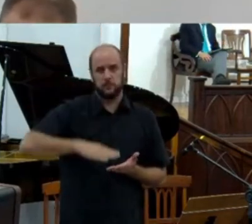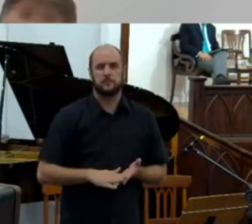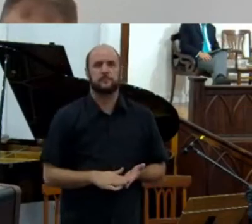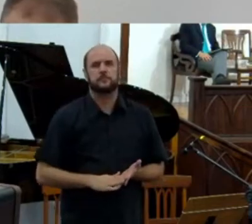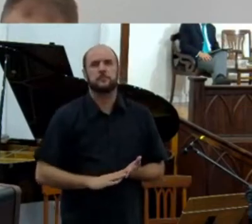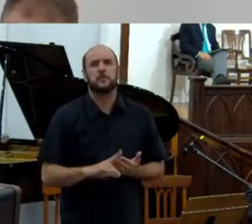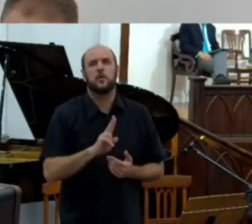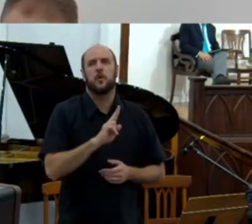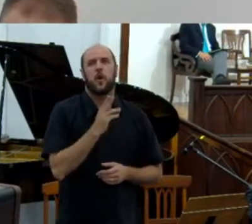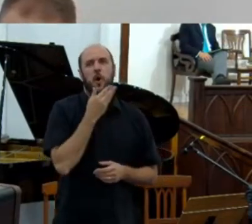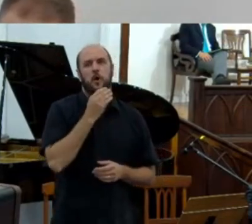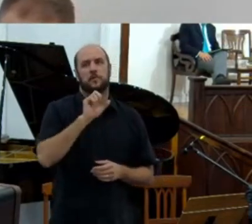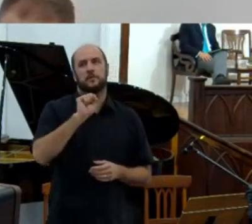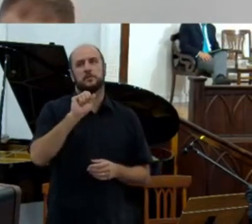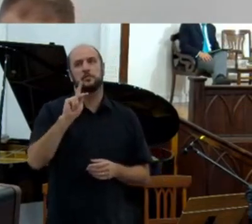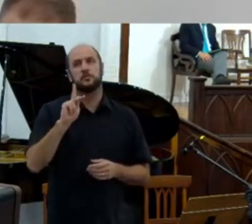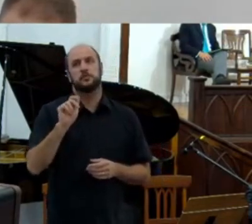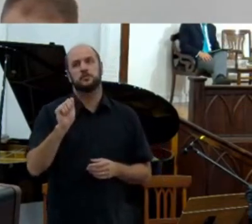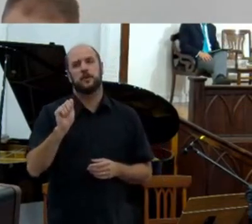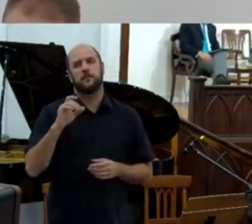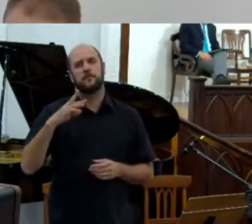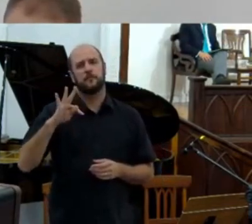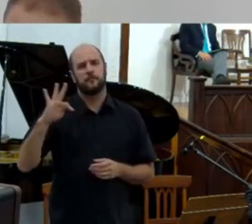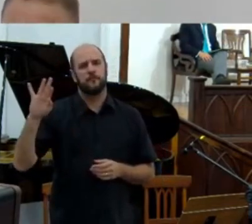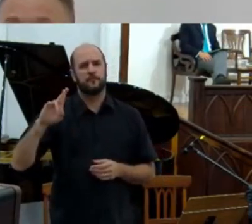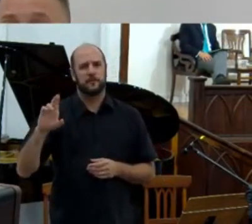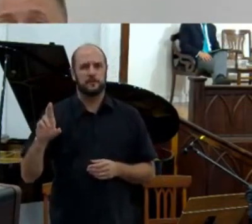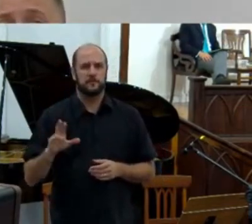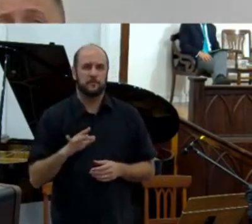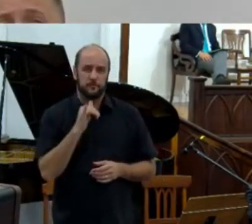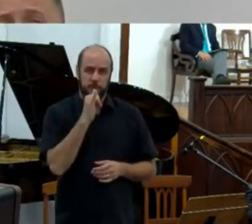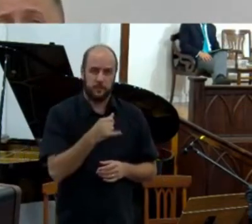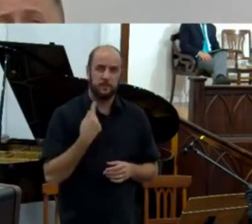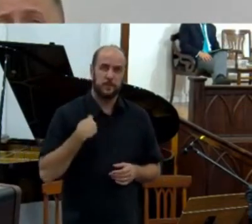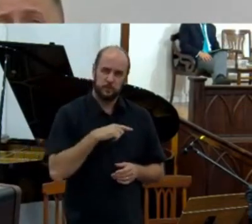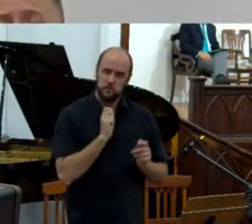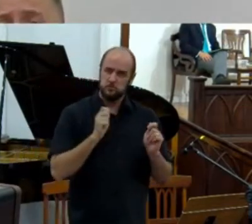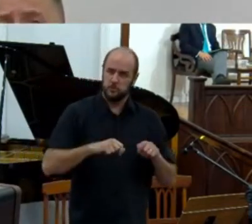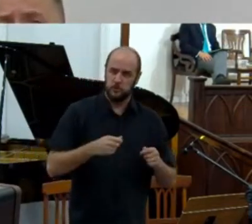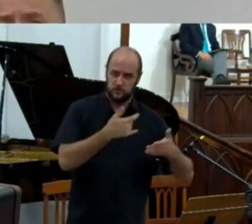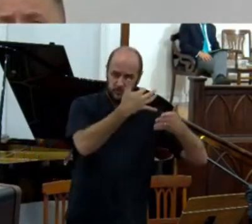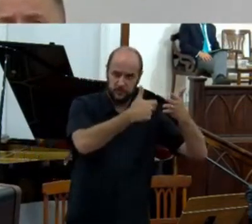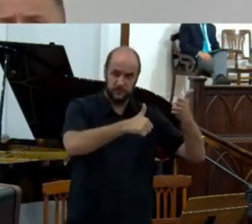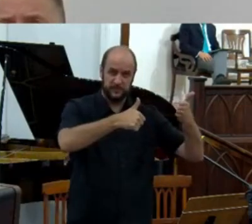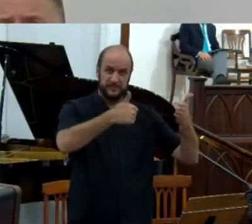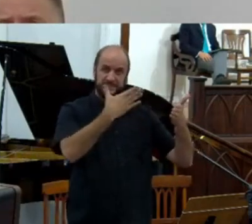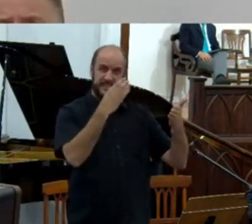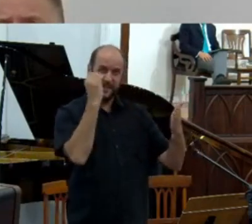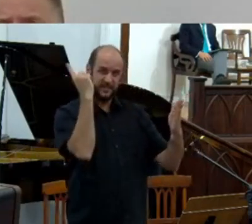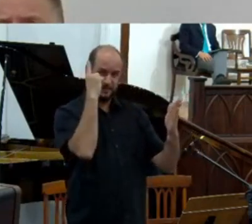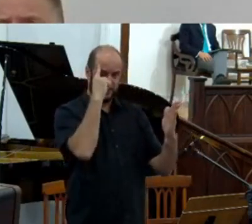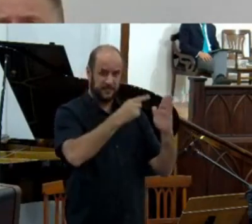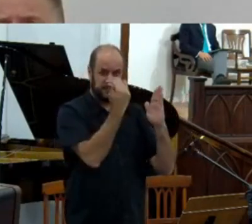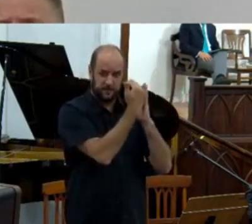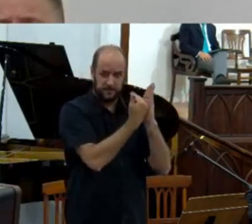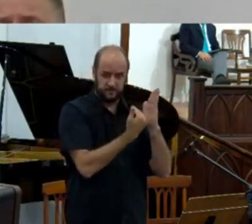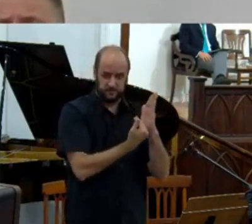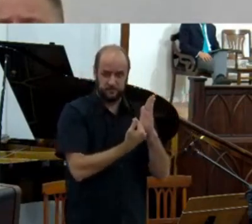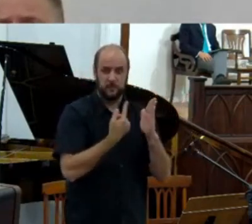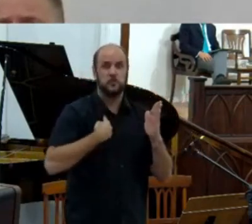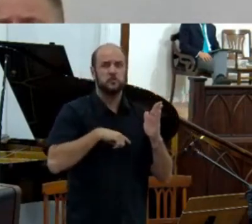seguinte: nós podemos, dentro da lista dos 10 mandamentos, quebrar 9